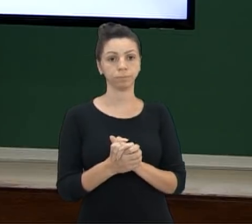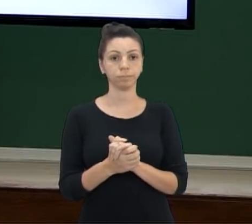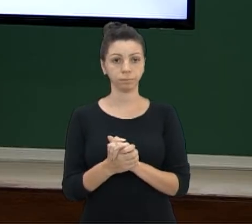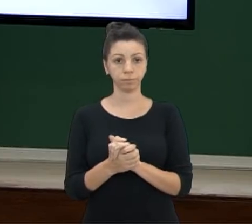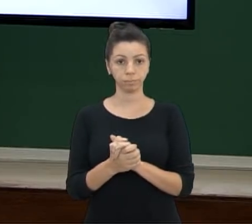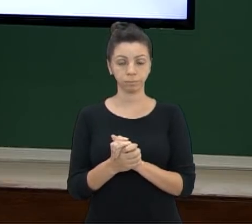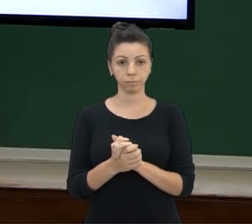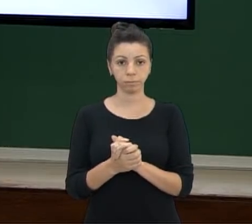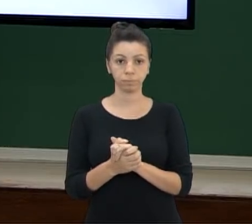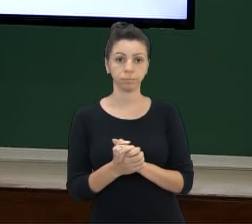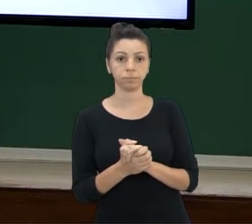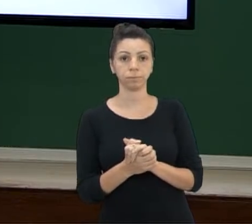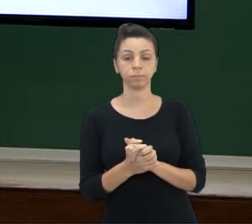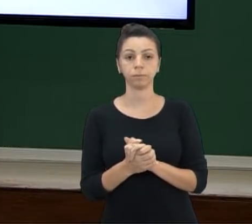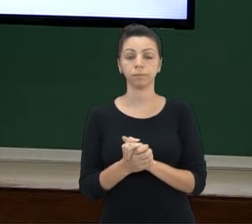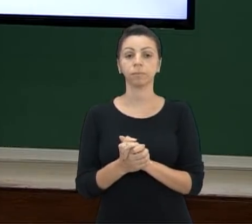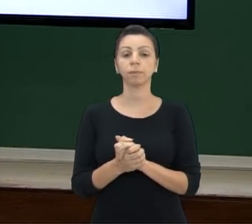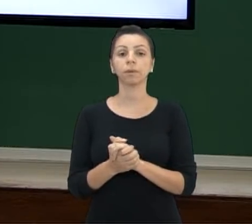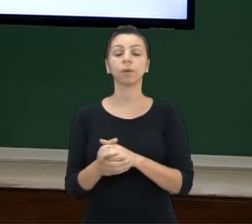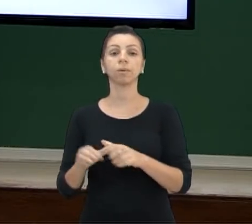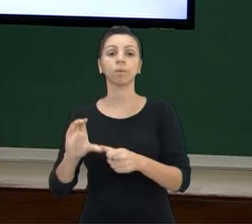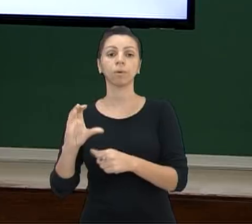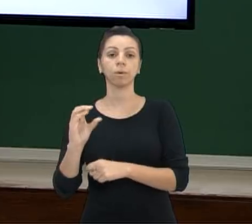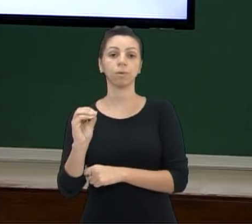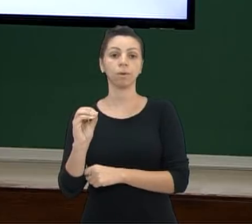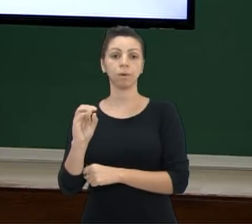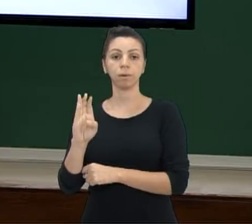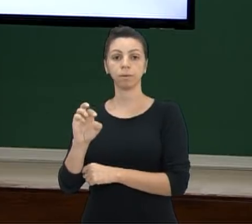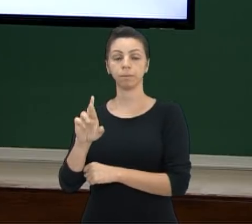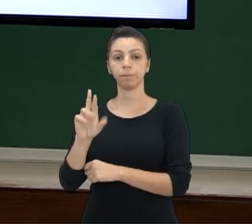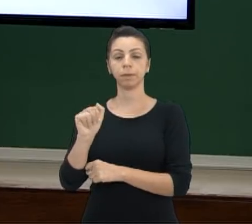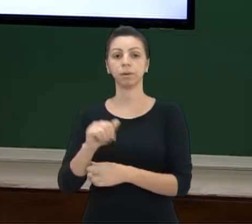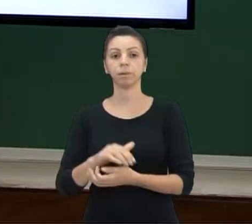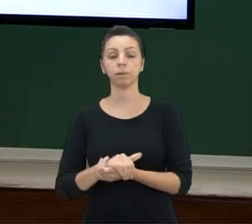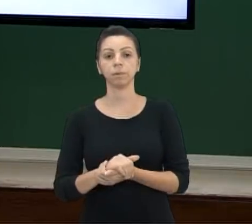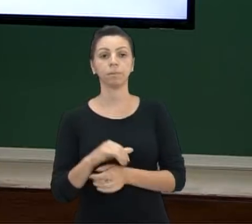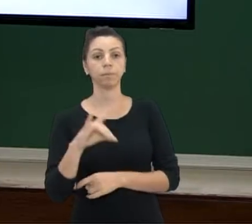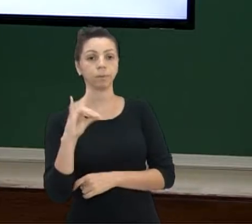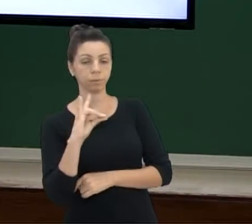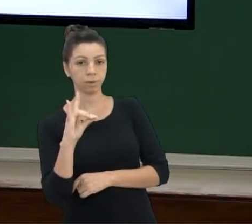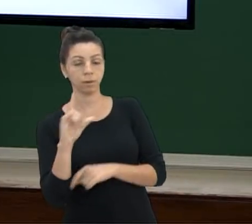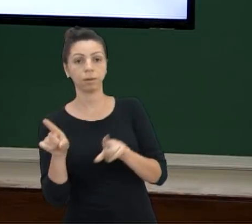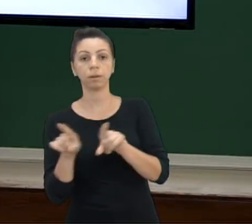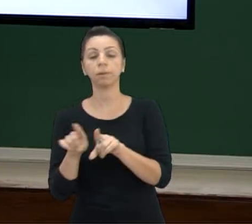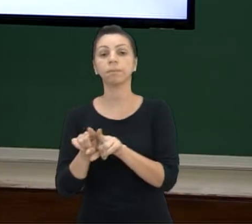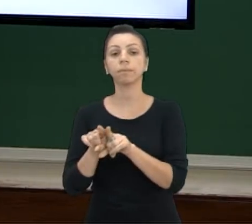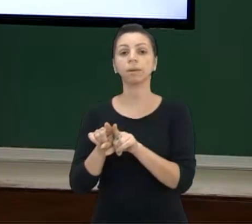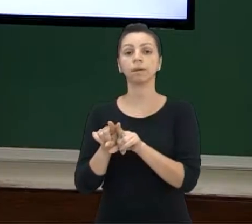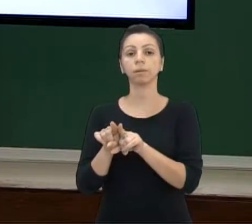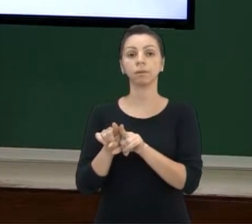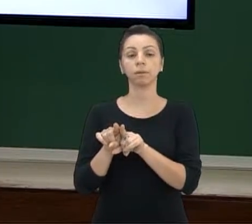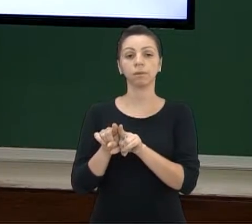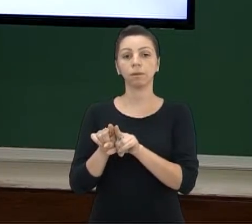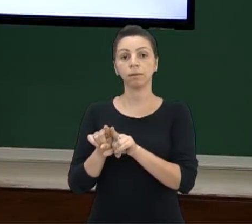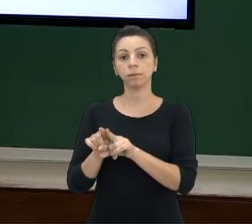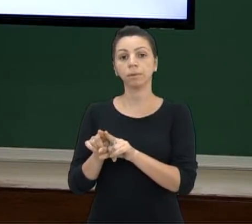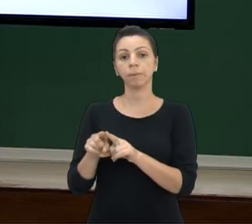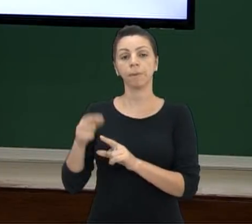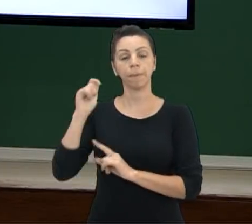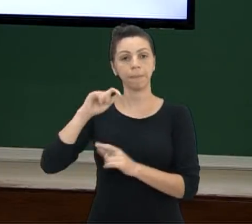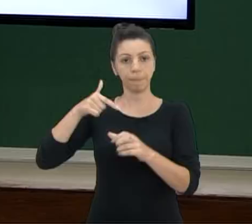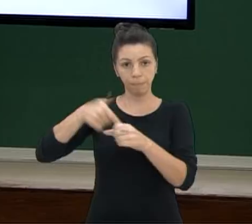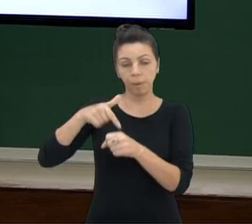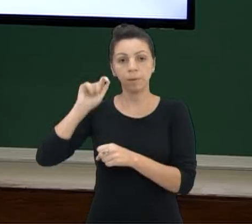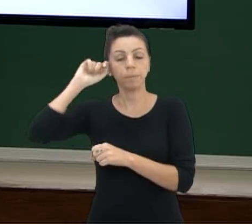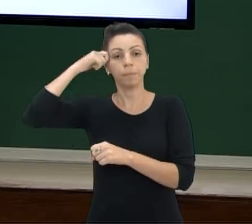o cobre para o Chile e a produção de petróleo na Venezuela. A Venezuela é o país da América